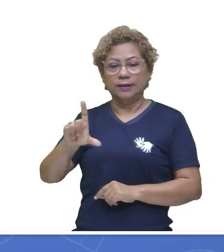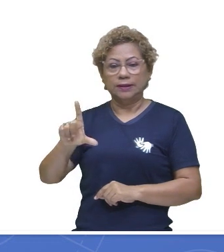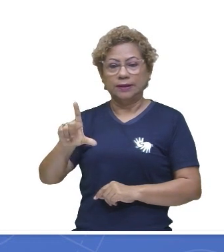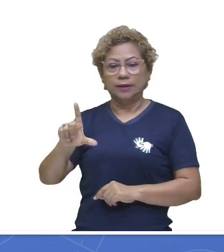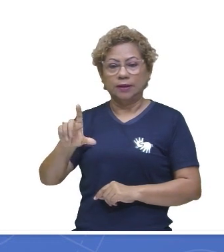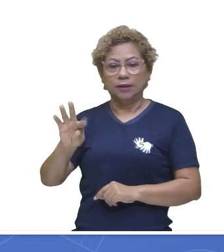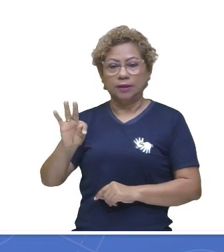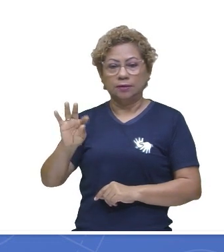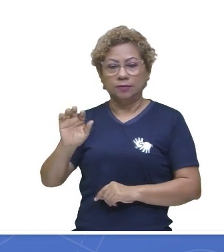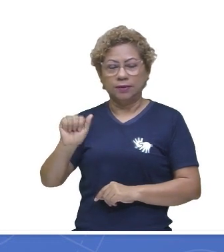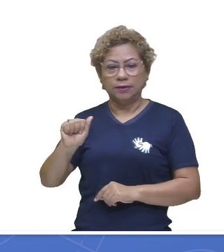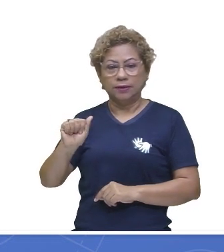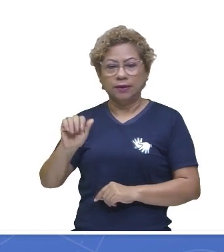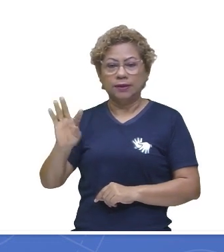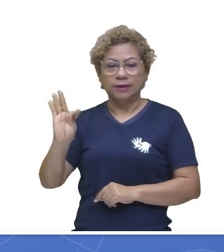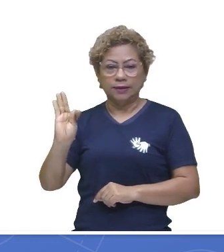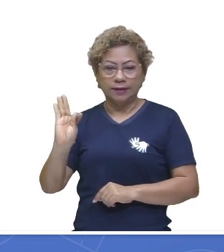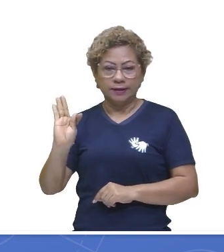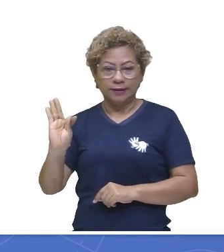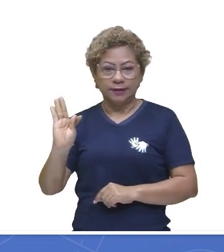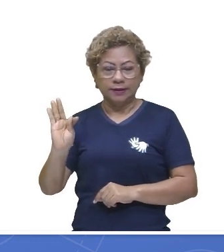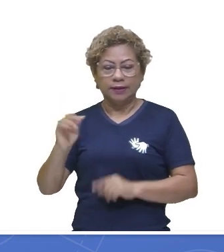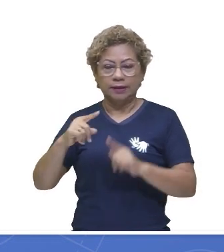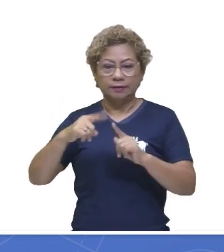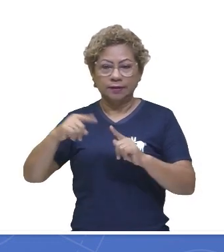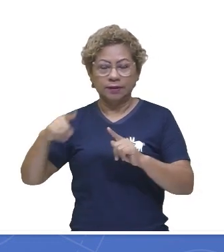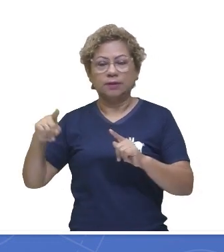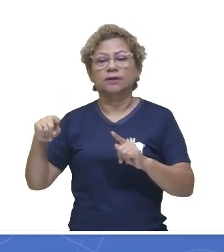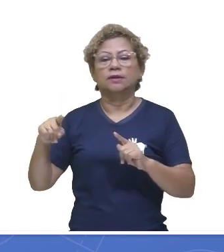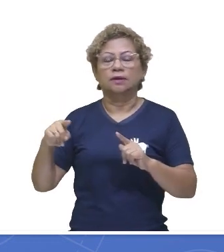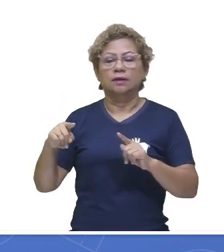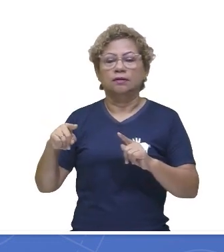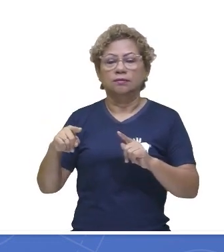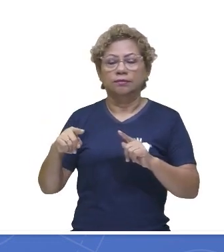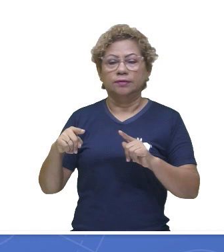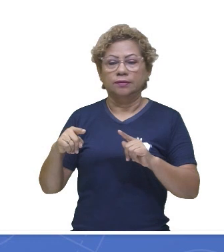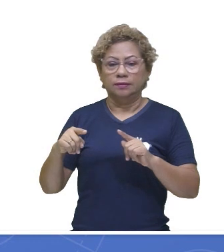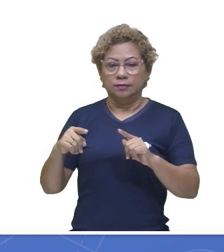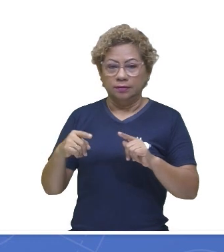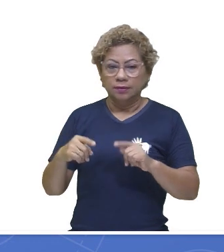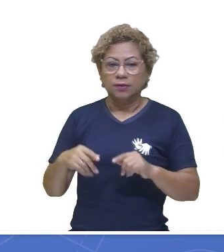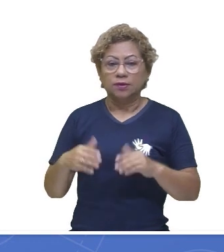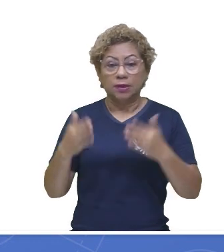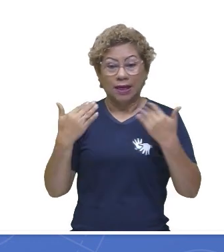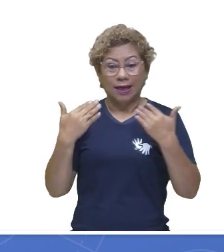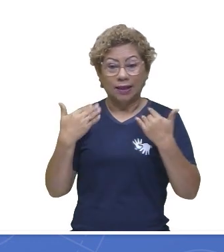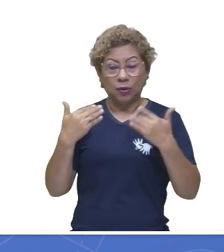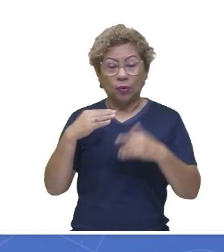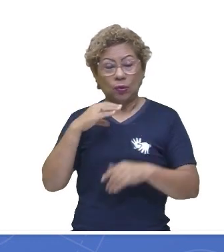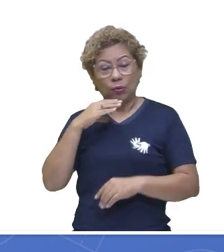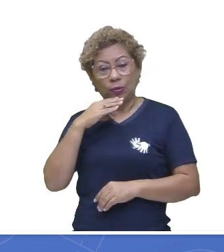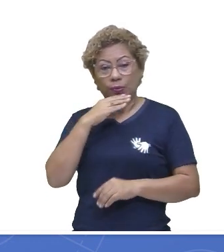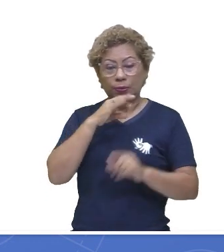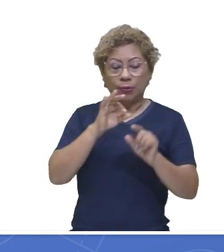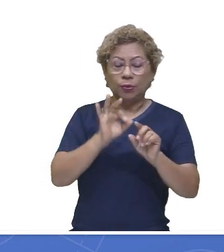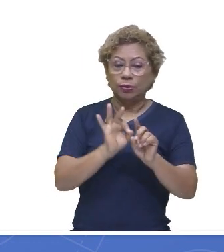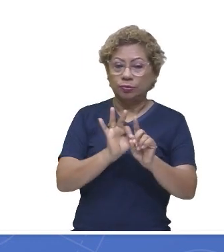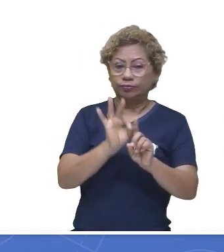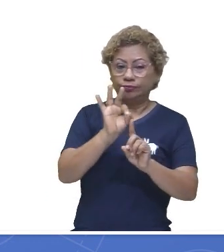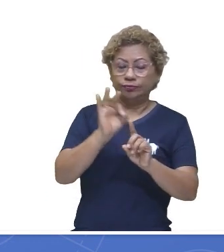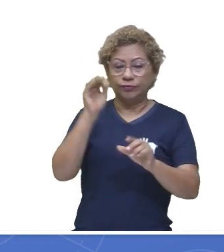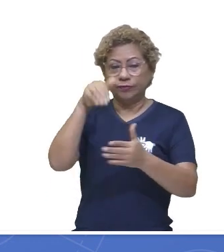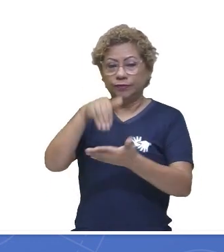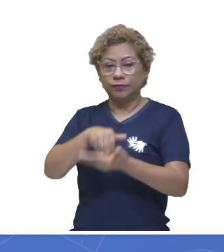T, a variação de temperatura, nada mais é do que a diferença entre a temperatura alcançada, a temperatura final,